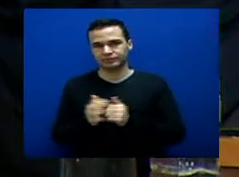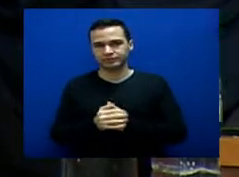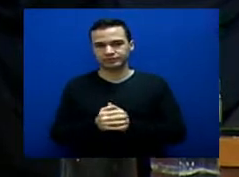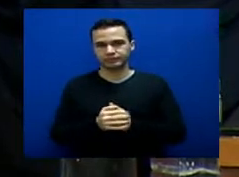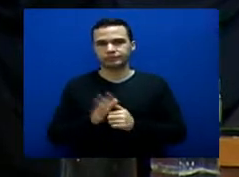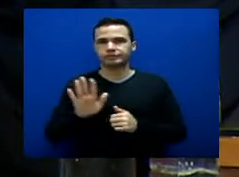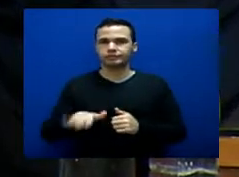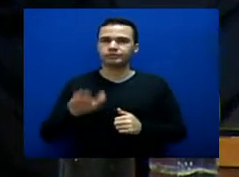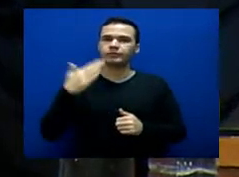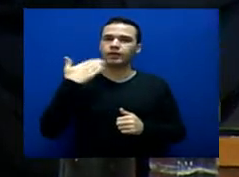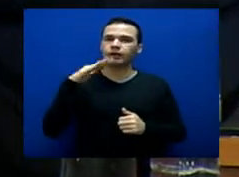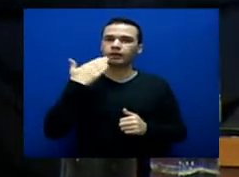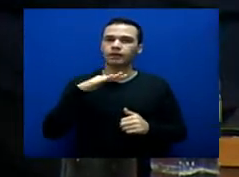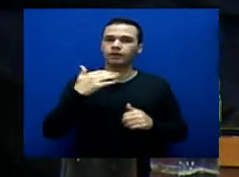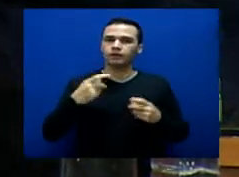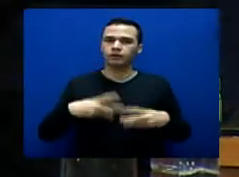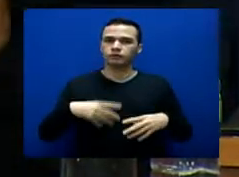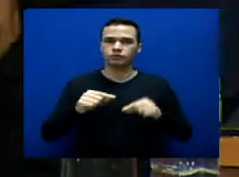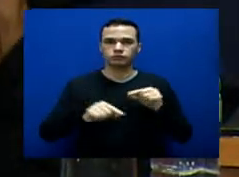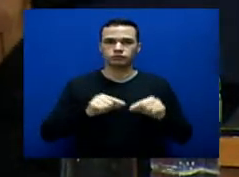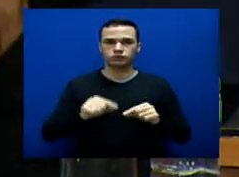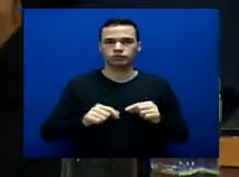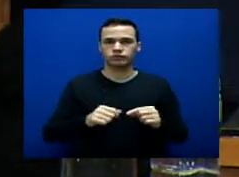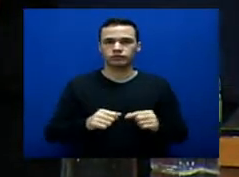Nisto compreendido, aqueles que...